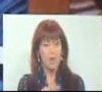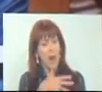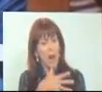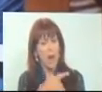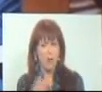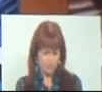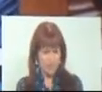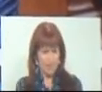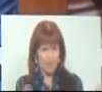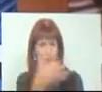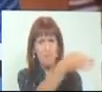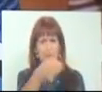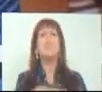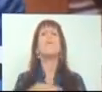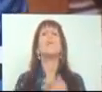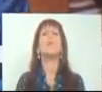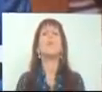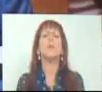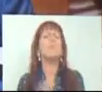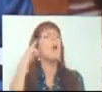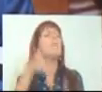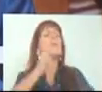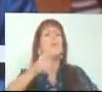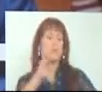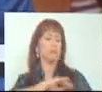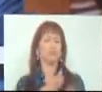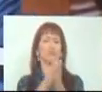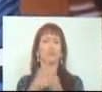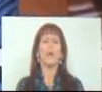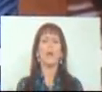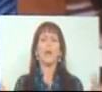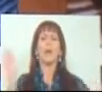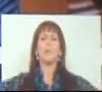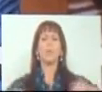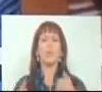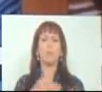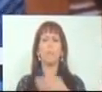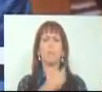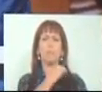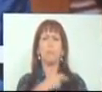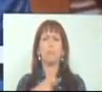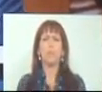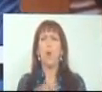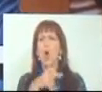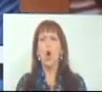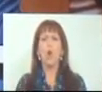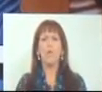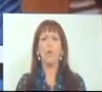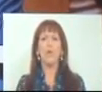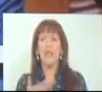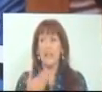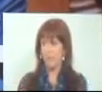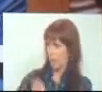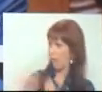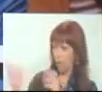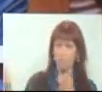fomentaram essas PPPs. Fizeram-no com o simples propósito de ganharem eleições sem se importarem com o terrível legado da dívida